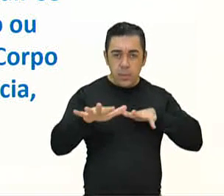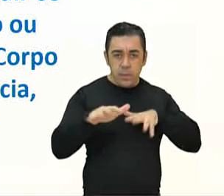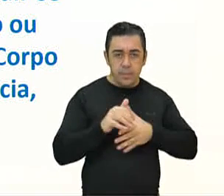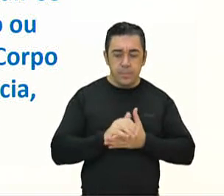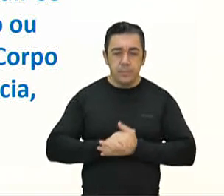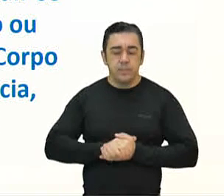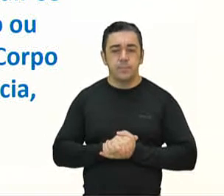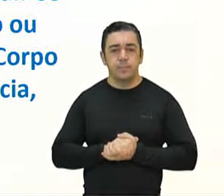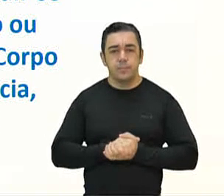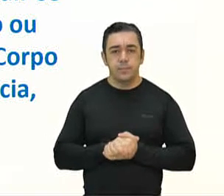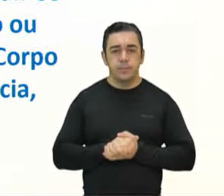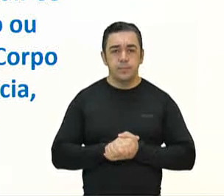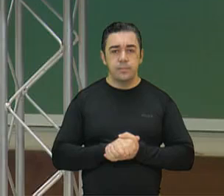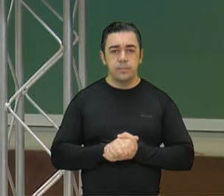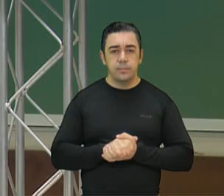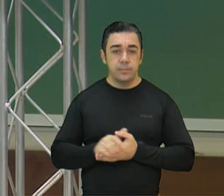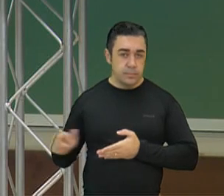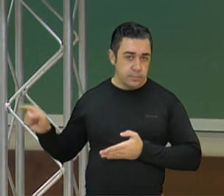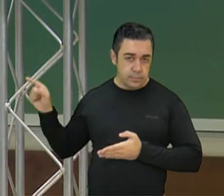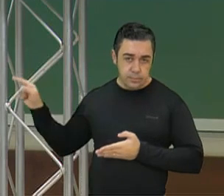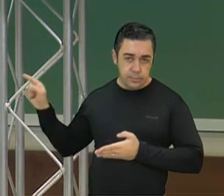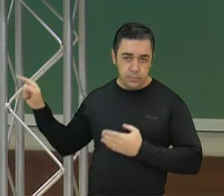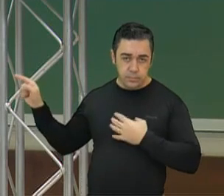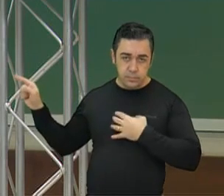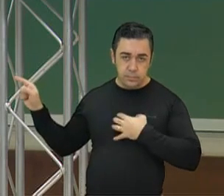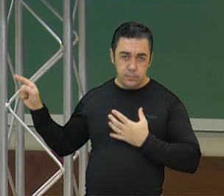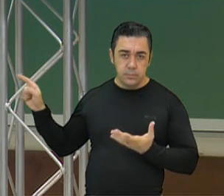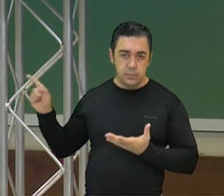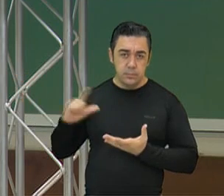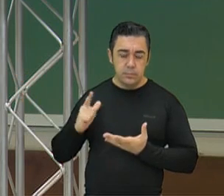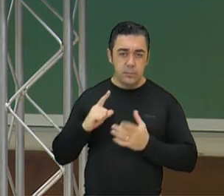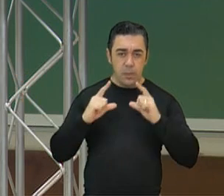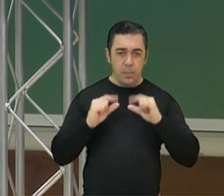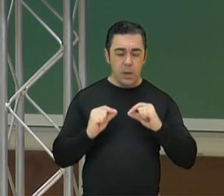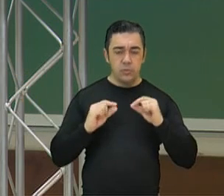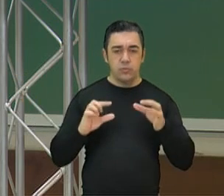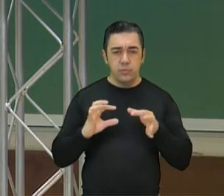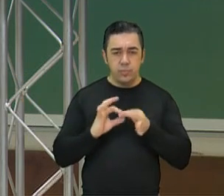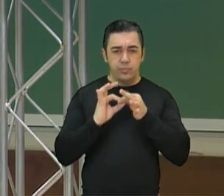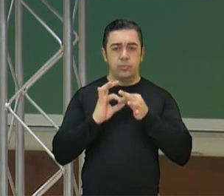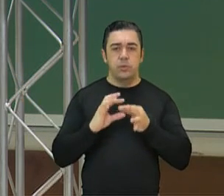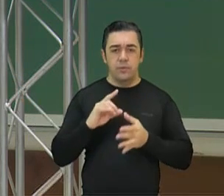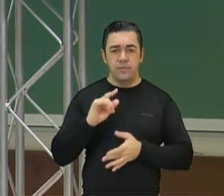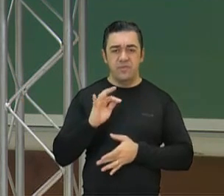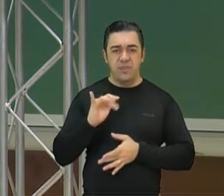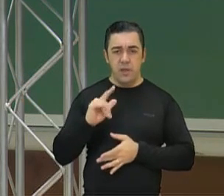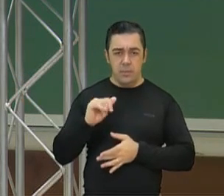corpo. Então, isso aqui, ele tem um baixo ponto de fusão, o filamento, né?